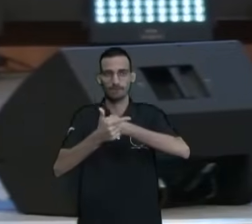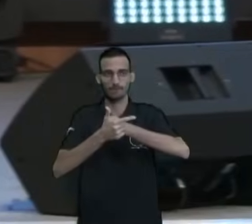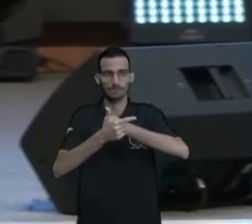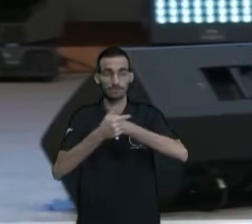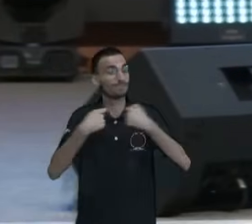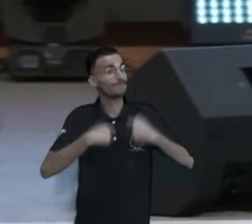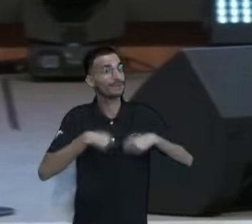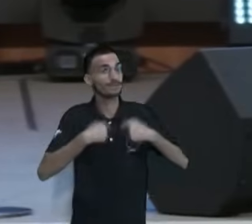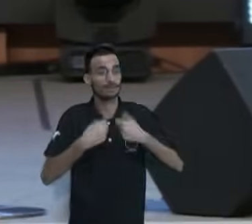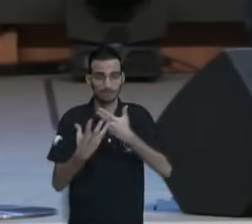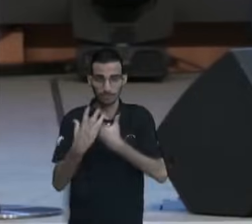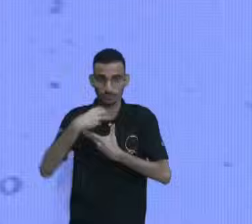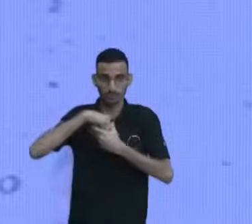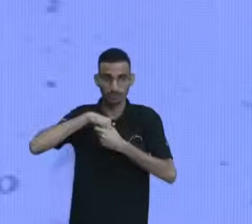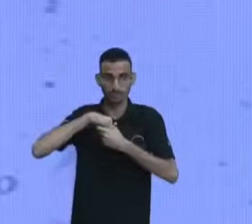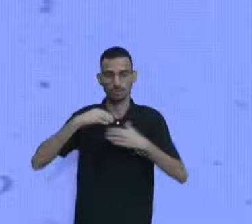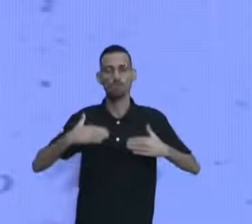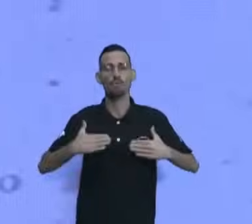igreja